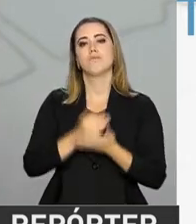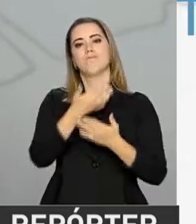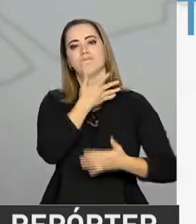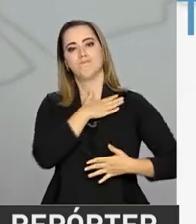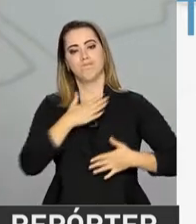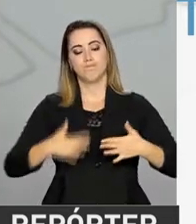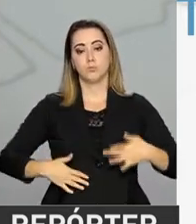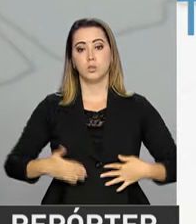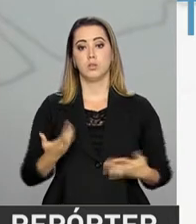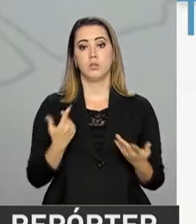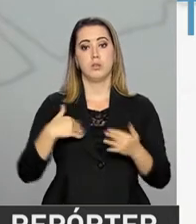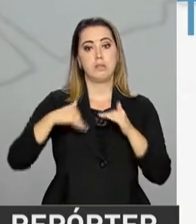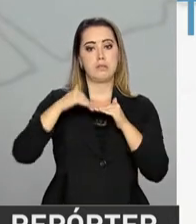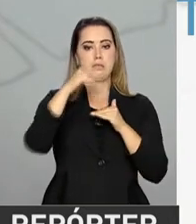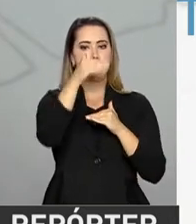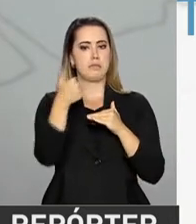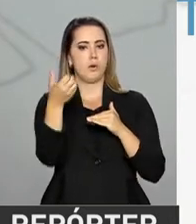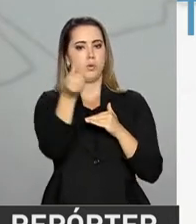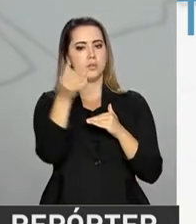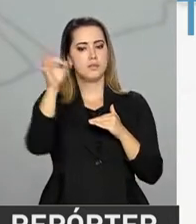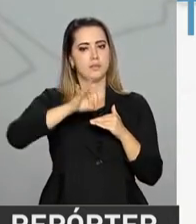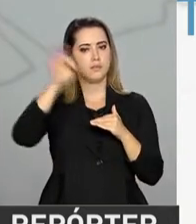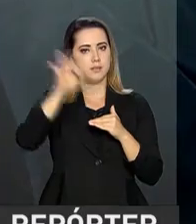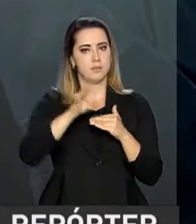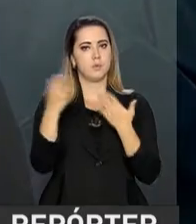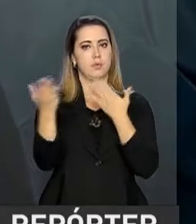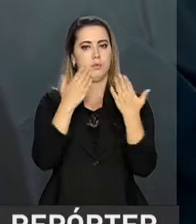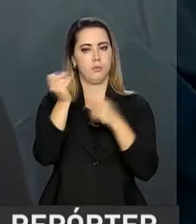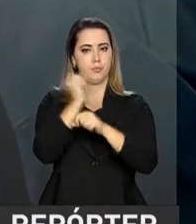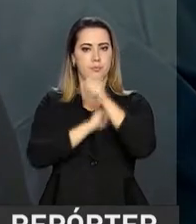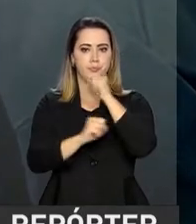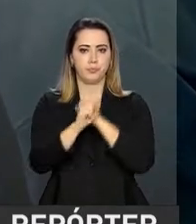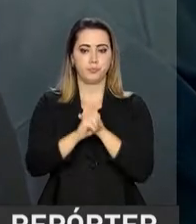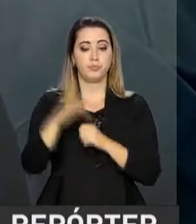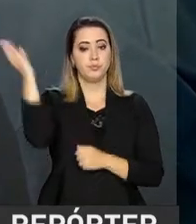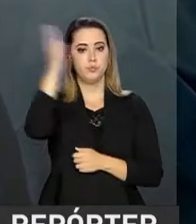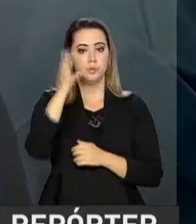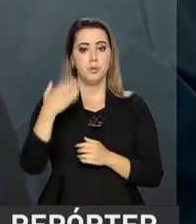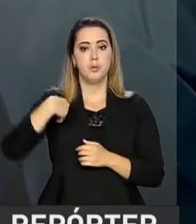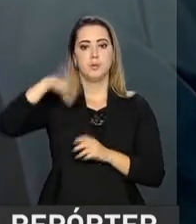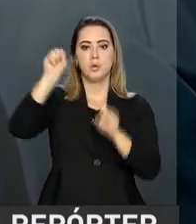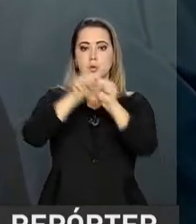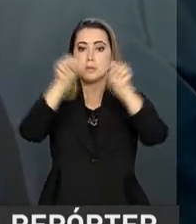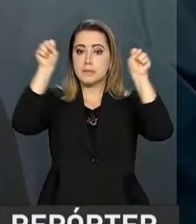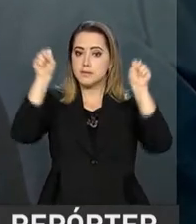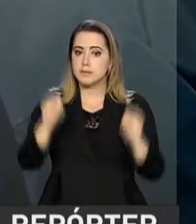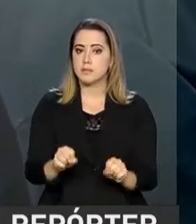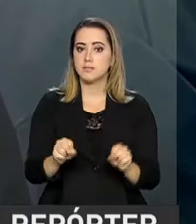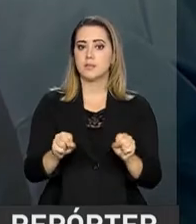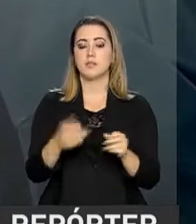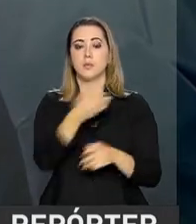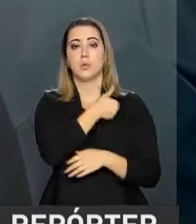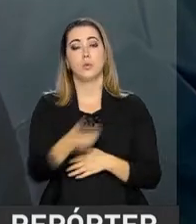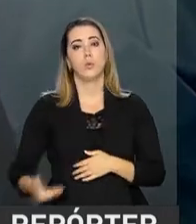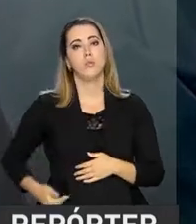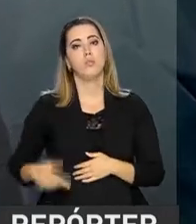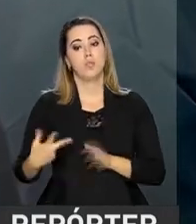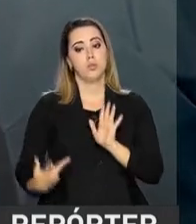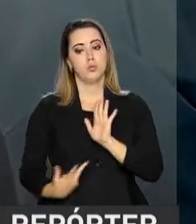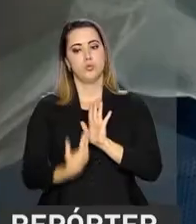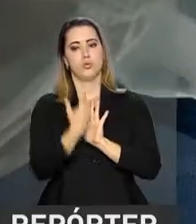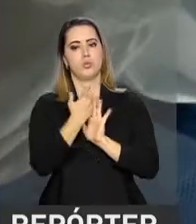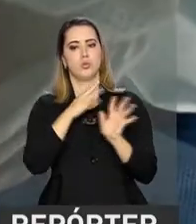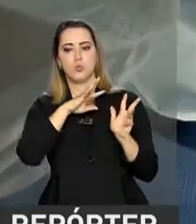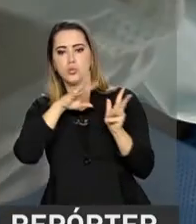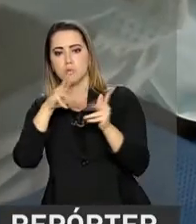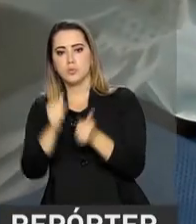16% em relação ao mesmo período do ano passado. O Brasil possui o maior sistema público de transplantes do mundo e